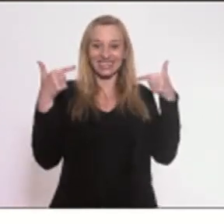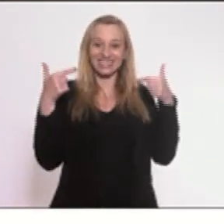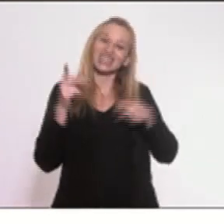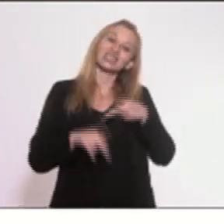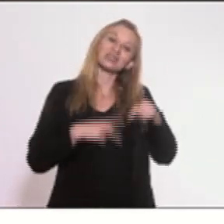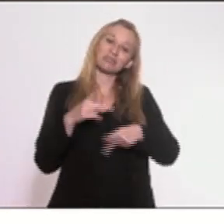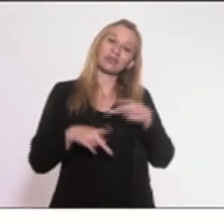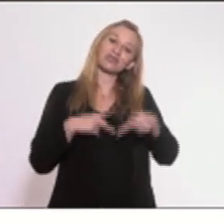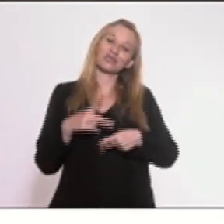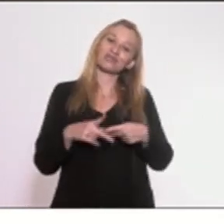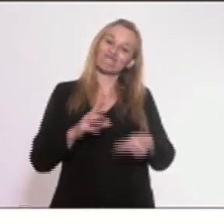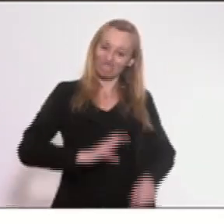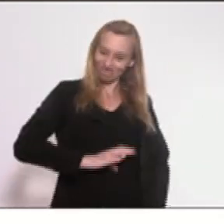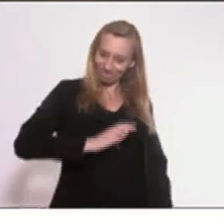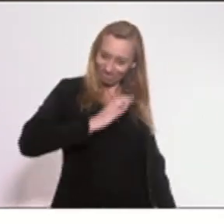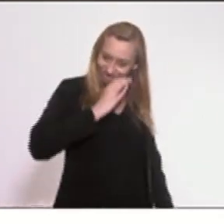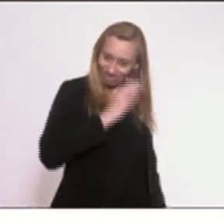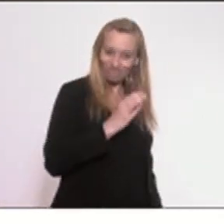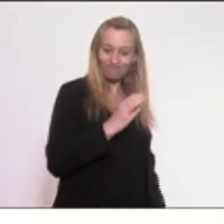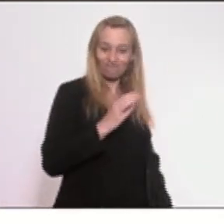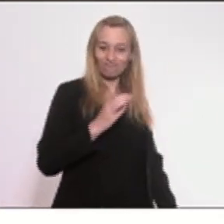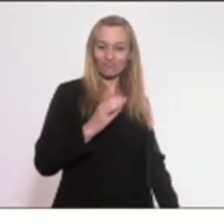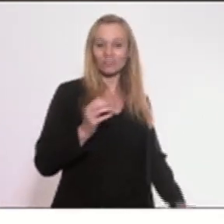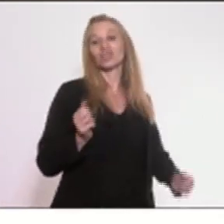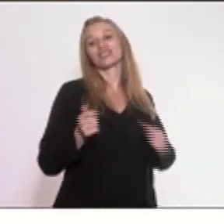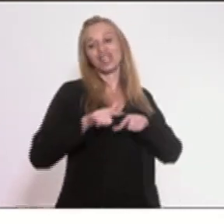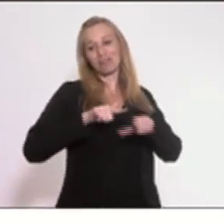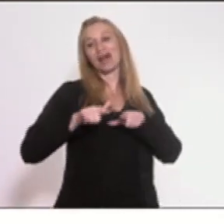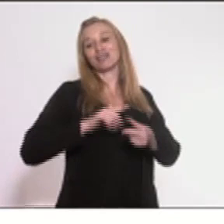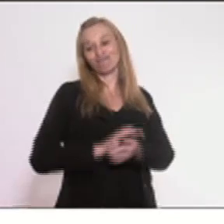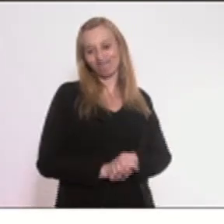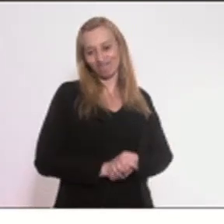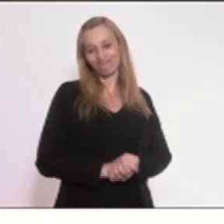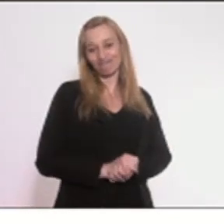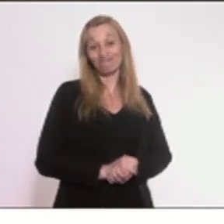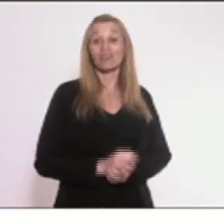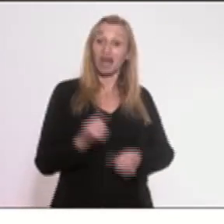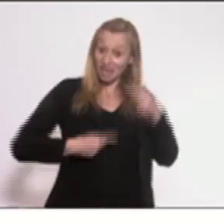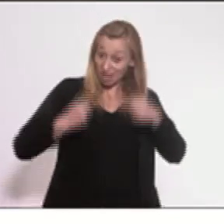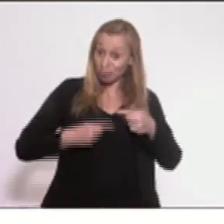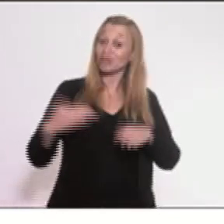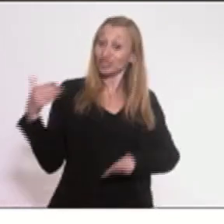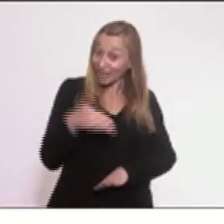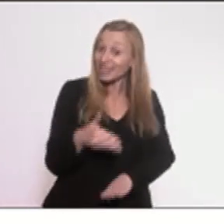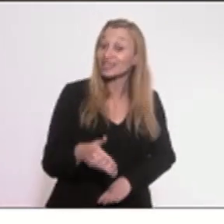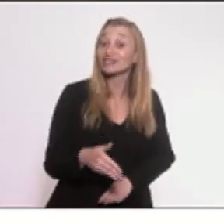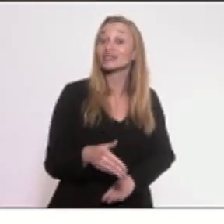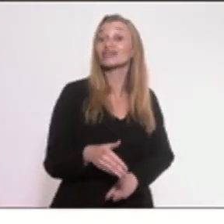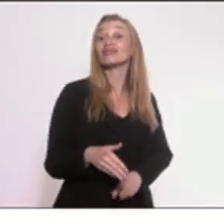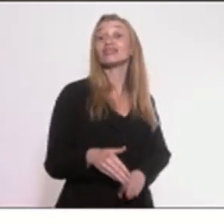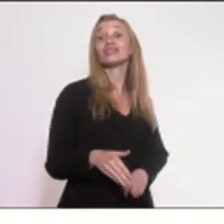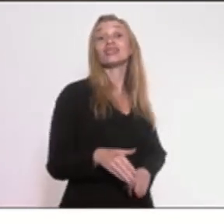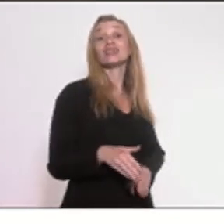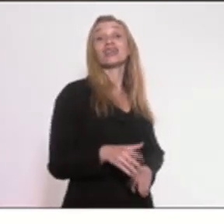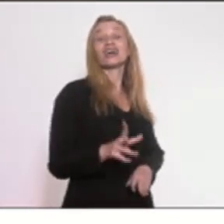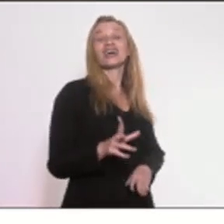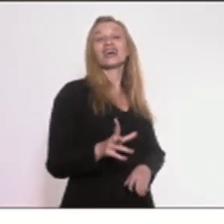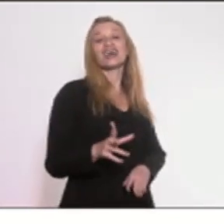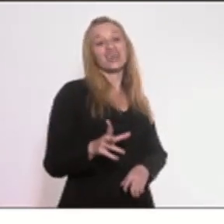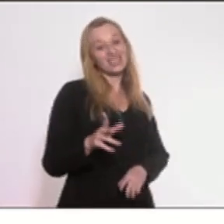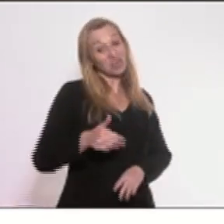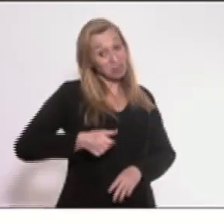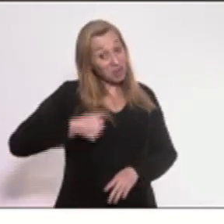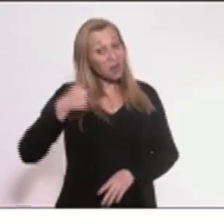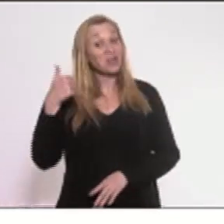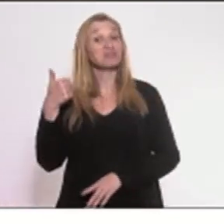heróico e trabalhador, com trabalho. E é aí que a política entra. Essa é a parte salutar da